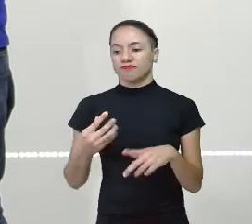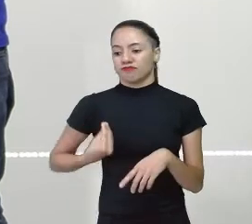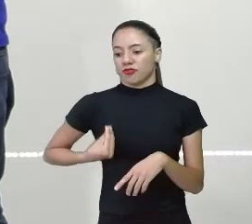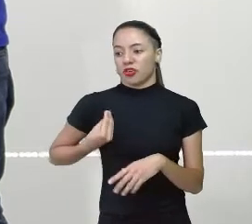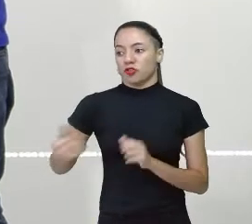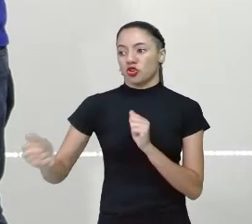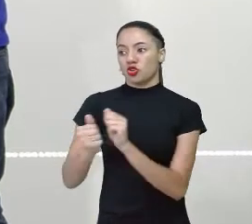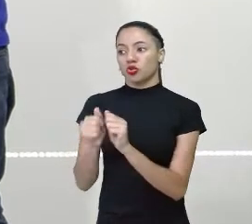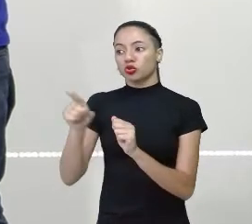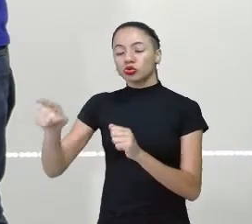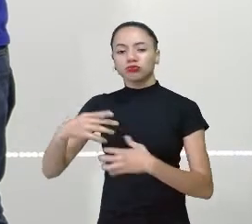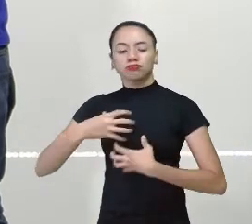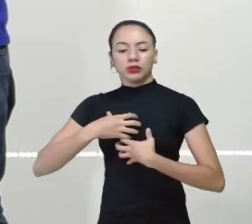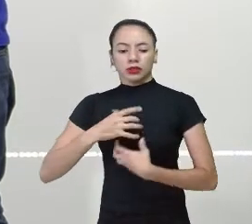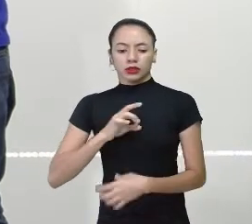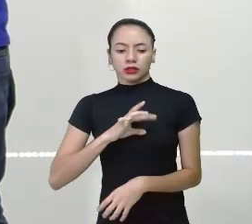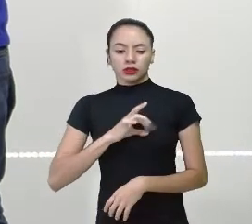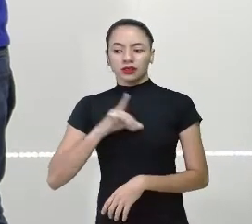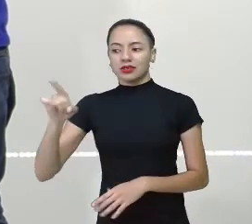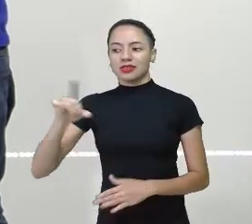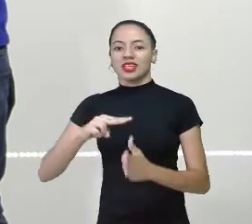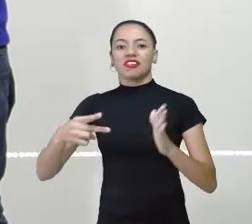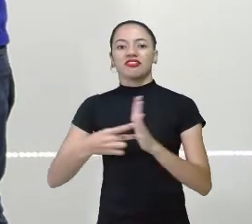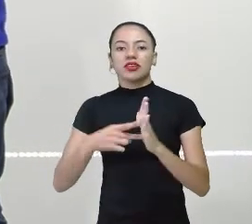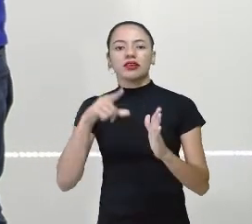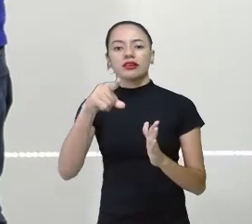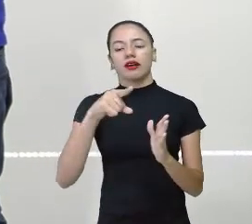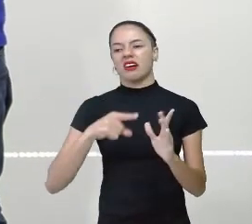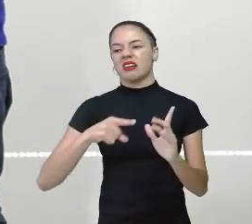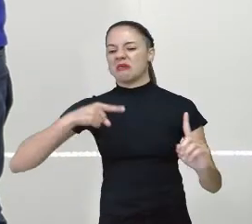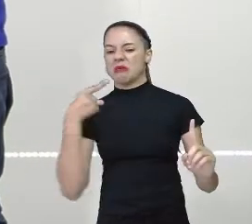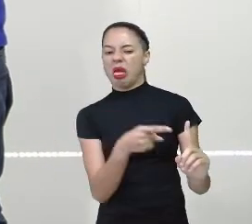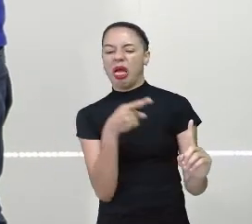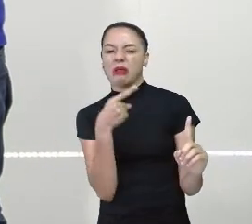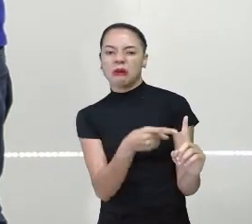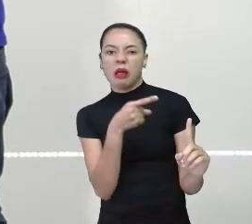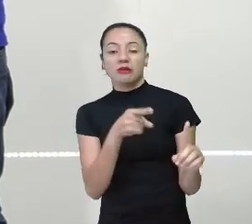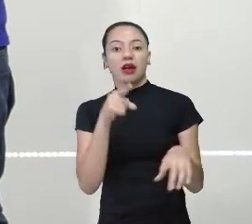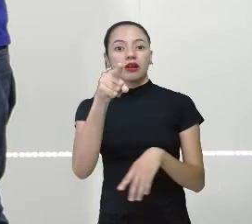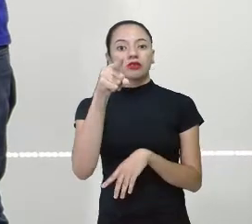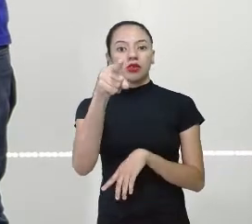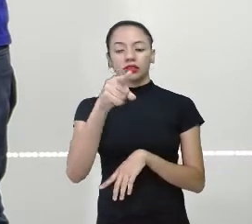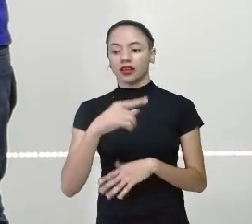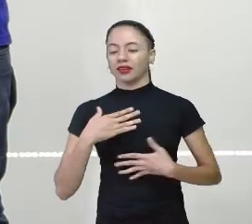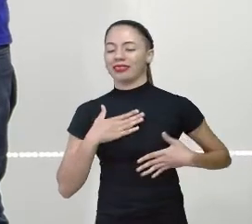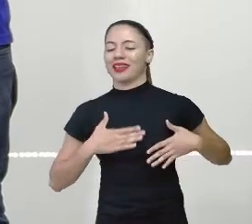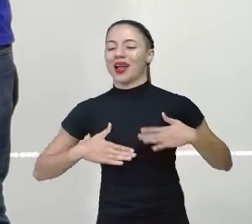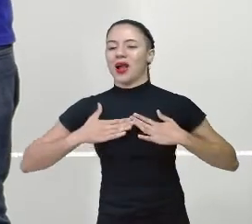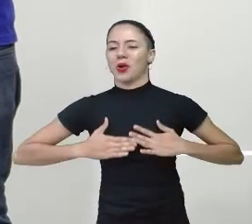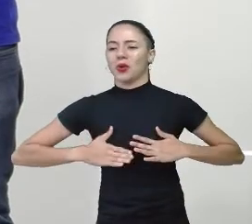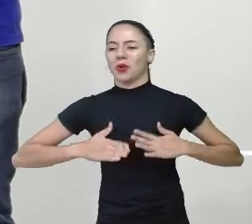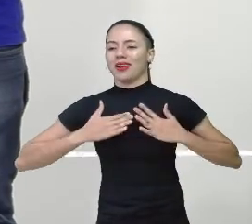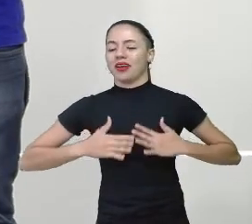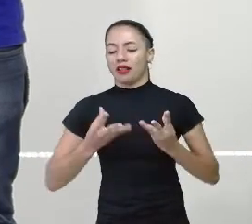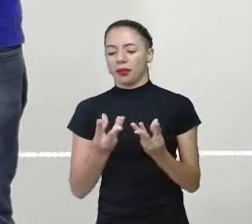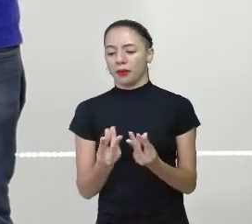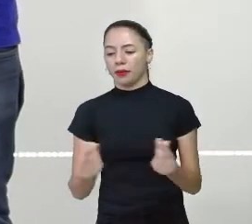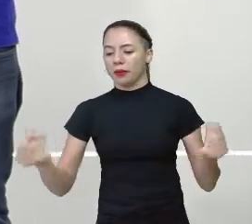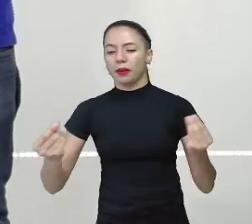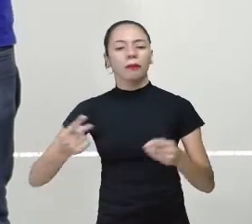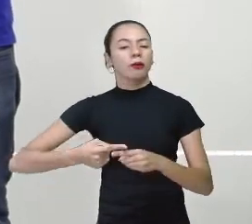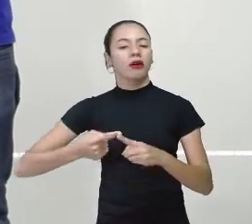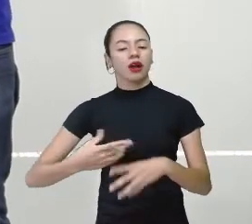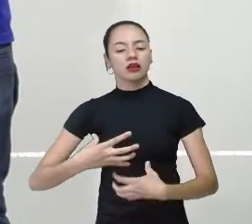um sinal de abuso, né? A sua tranquilidade está sendo retirada de você por causa desse sentimento, né?